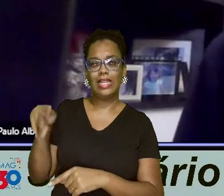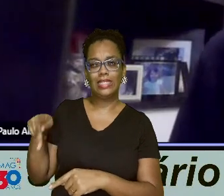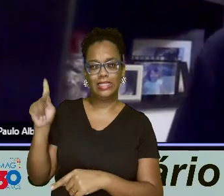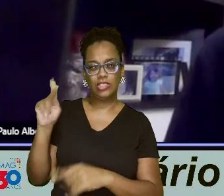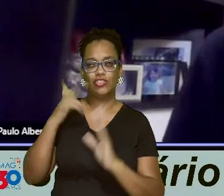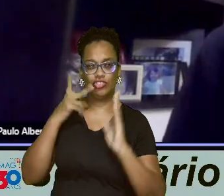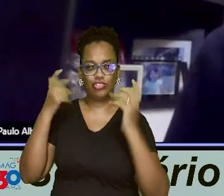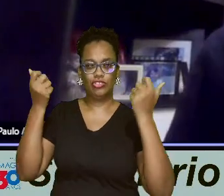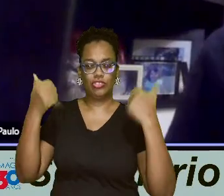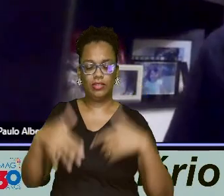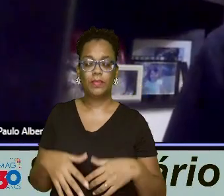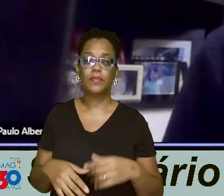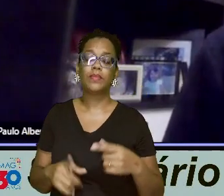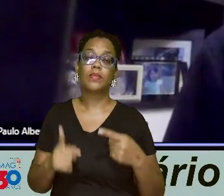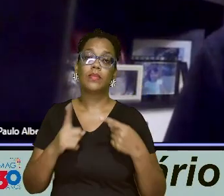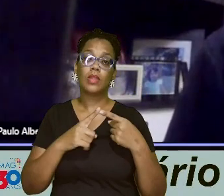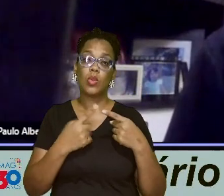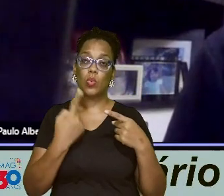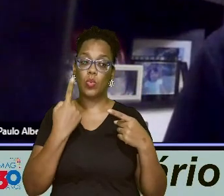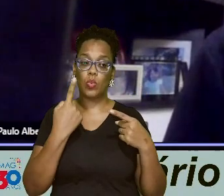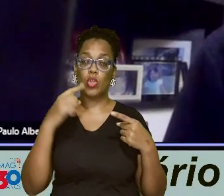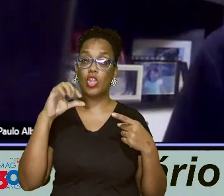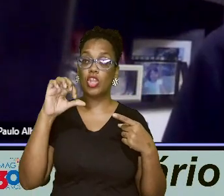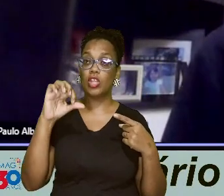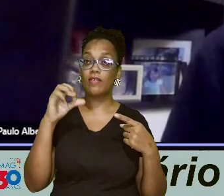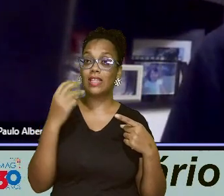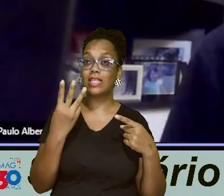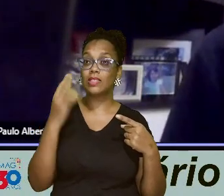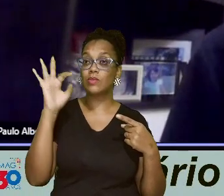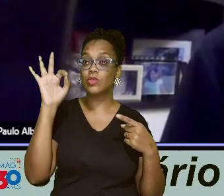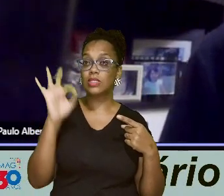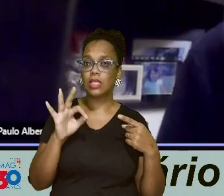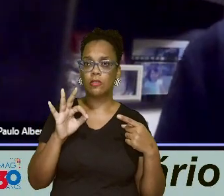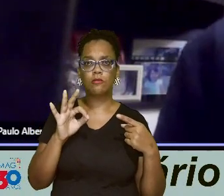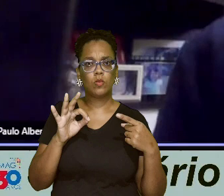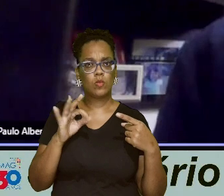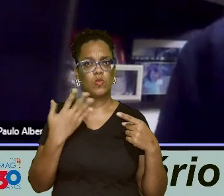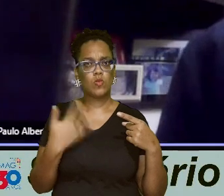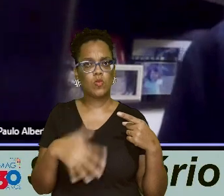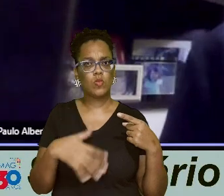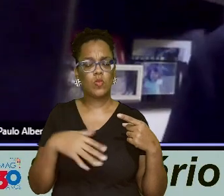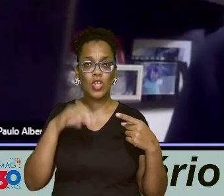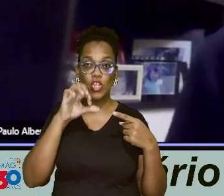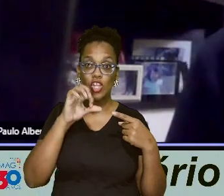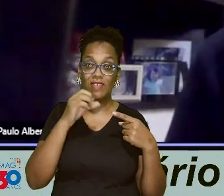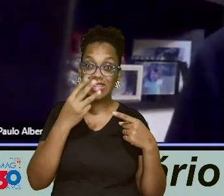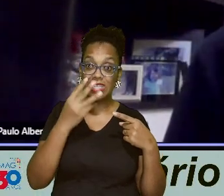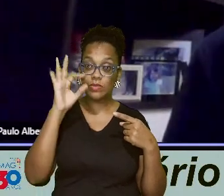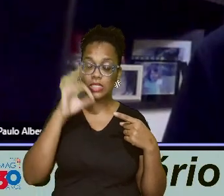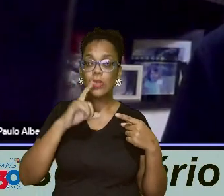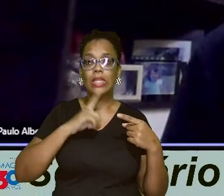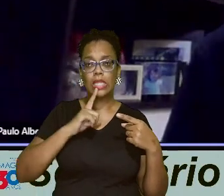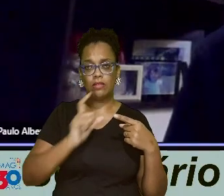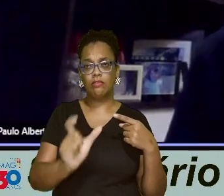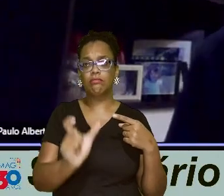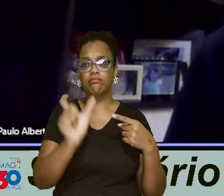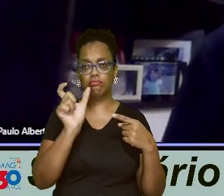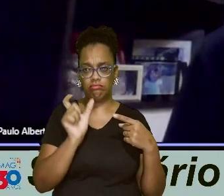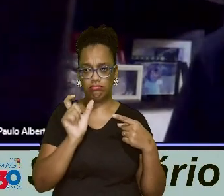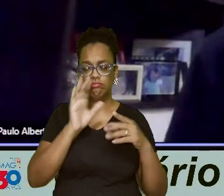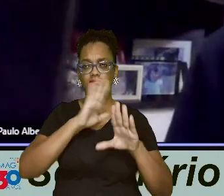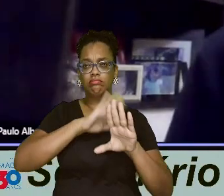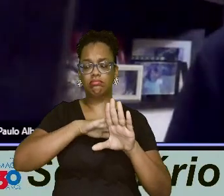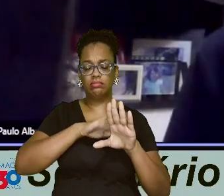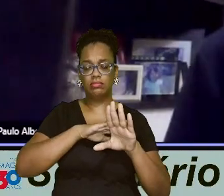exemplo, é que em 93%, um dado extremamente relevante, dos casos em que houve a menção ao precedente, a